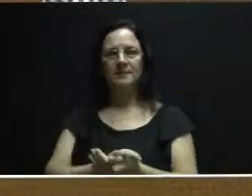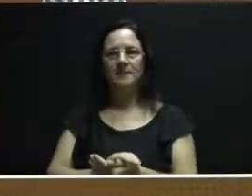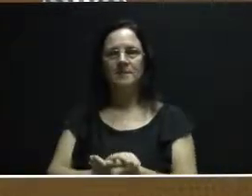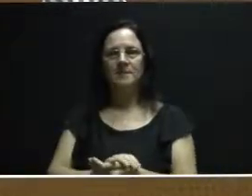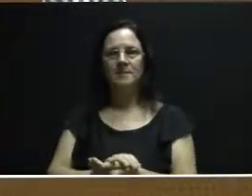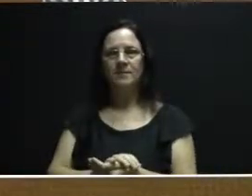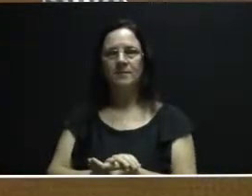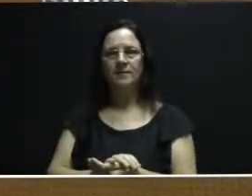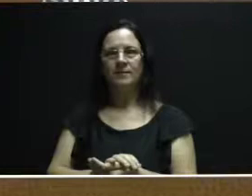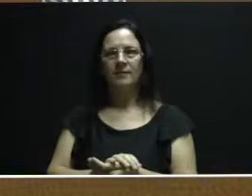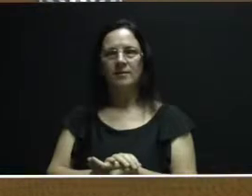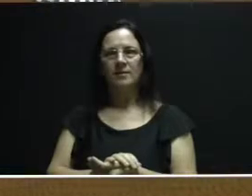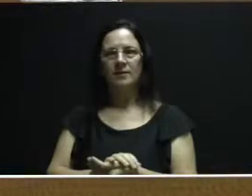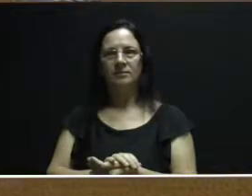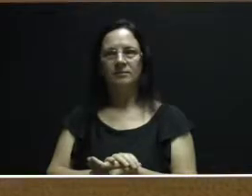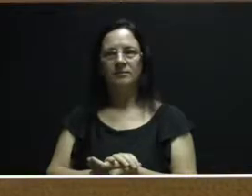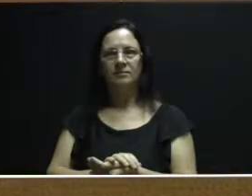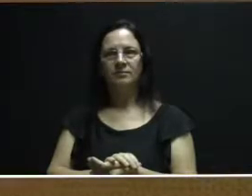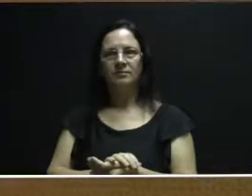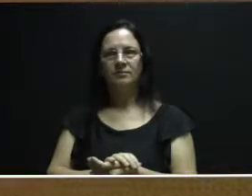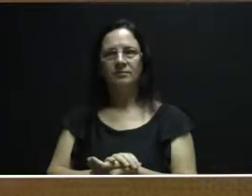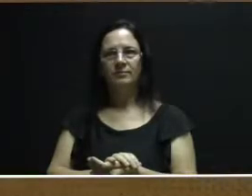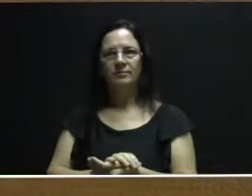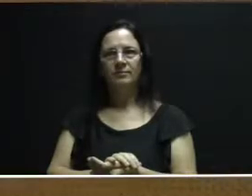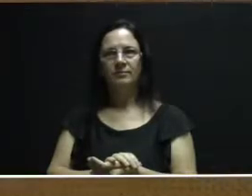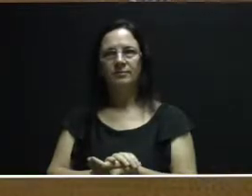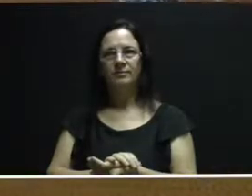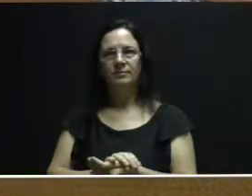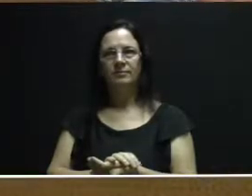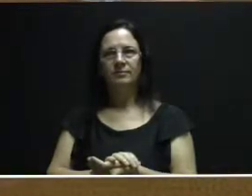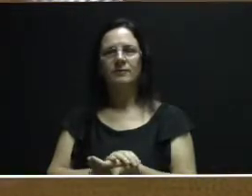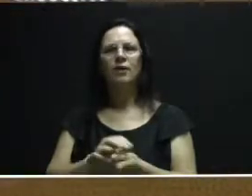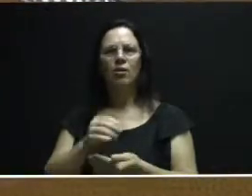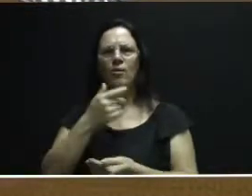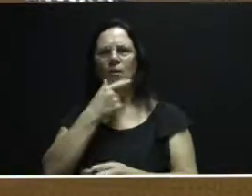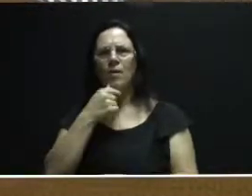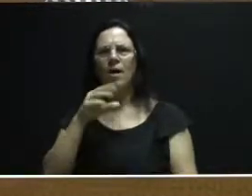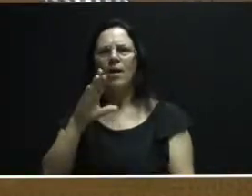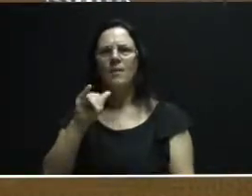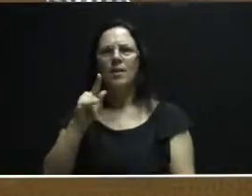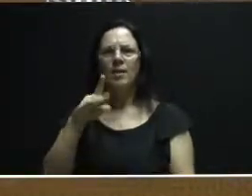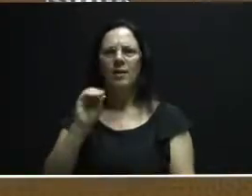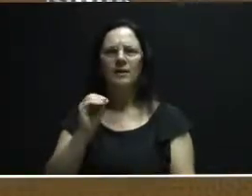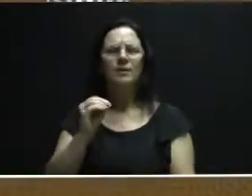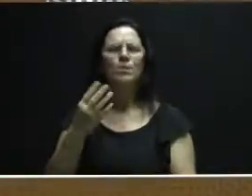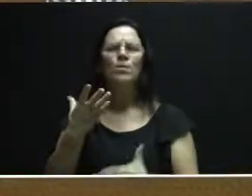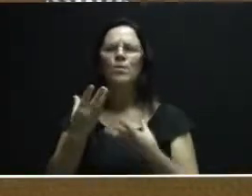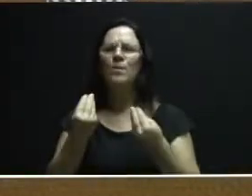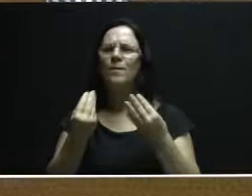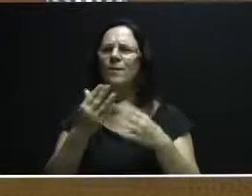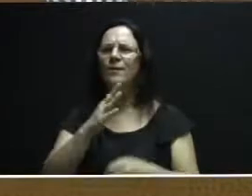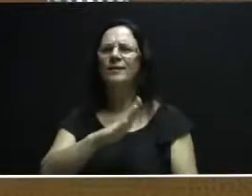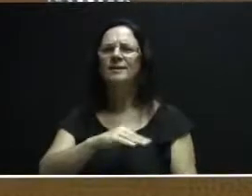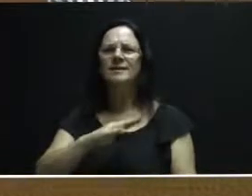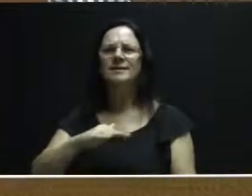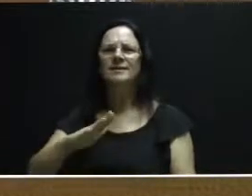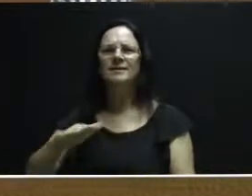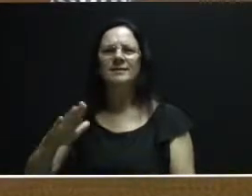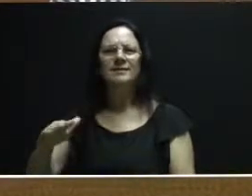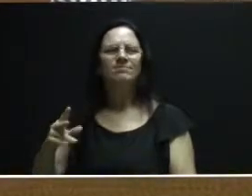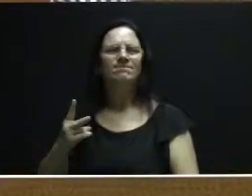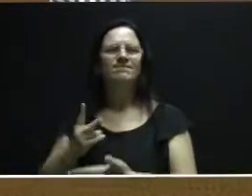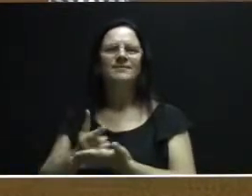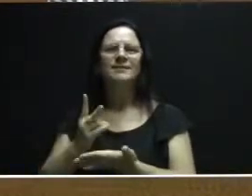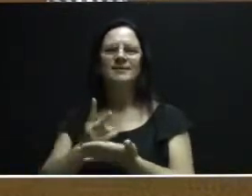uma loucura. Como vocês perceberam, o que o próprio Abelardo falou aqui, era muita criança o dia inteiro. E